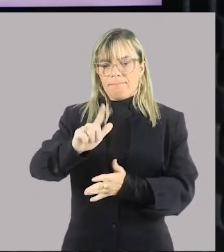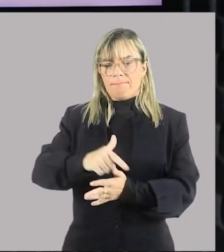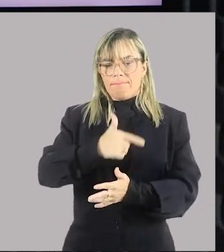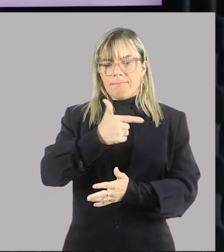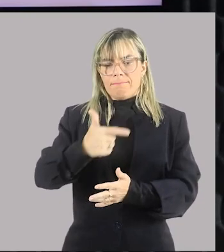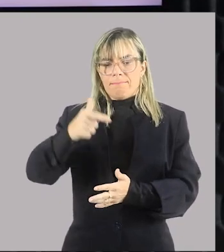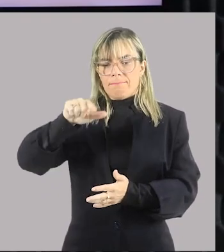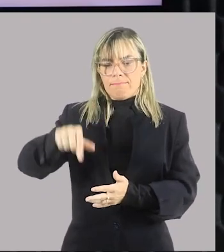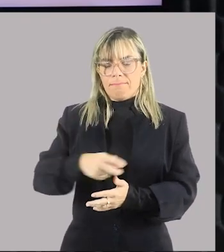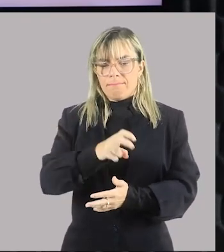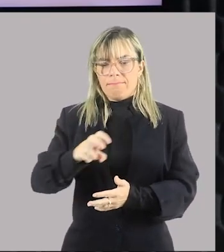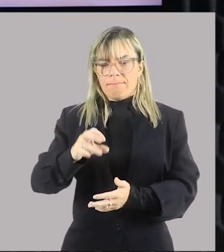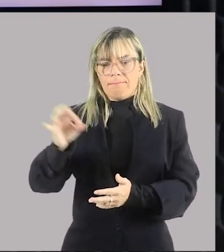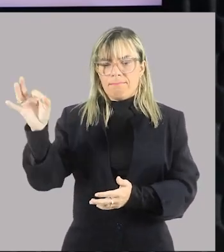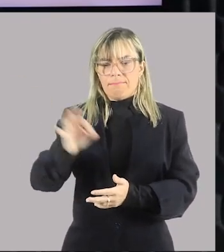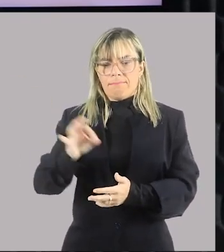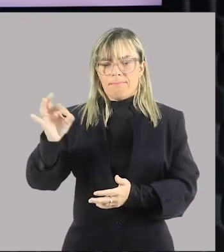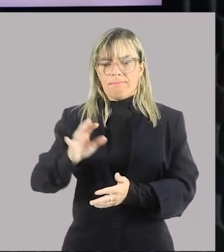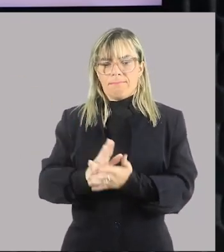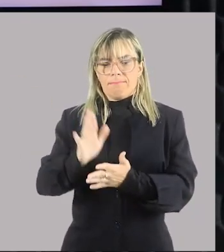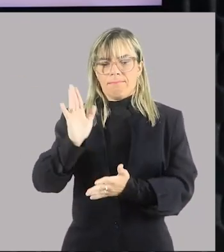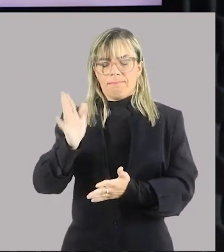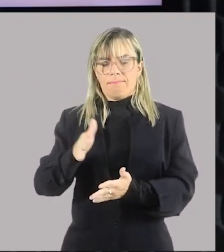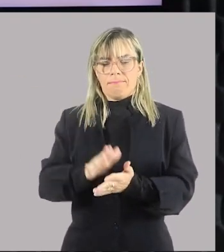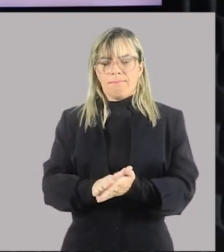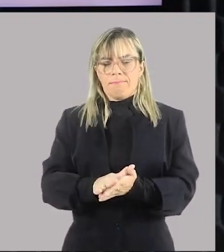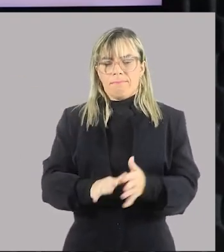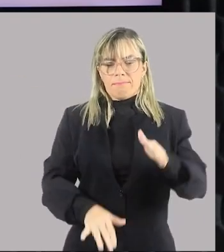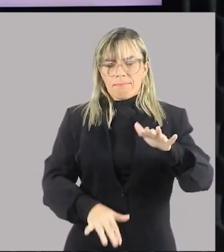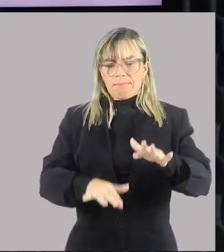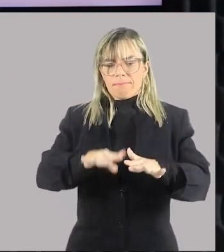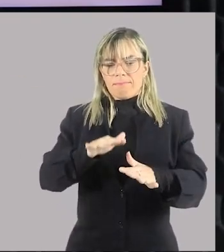22,5%, e as médias empresas,